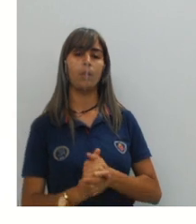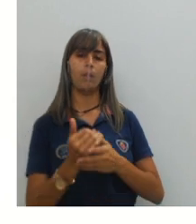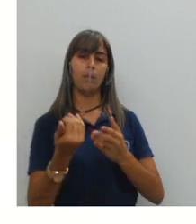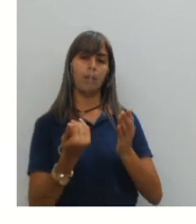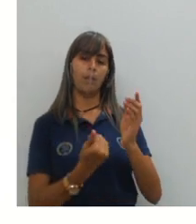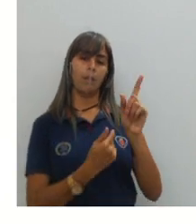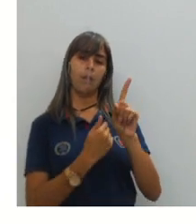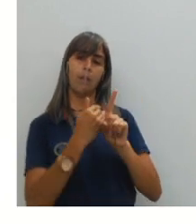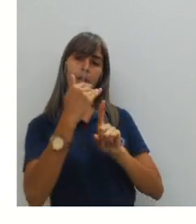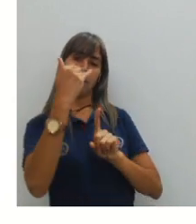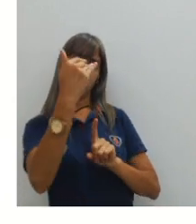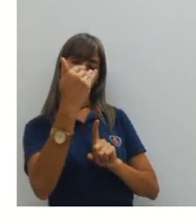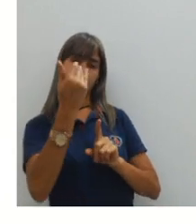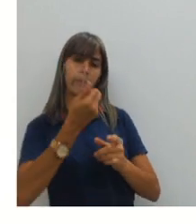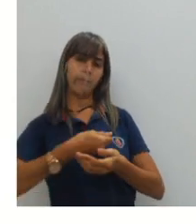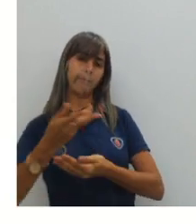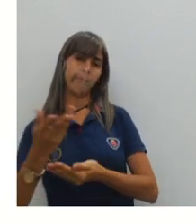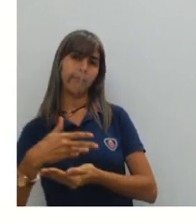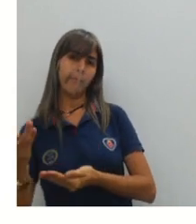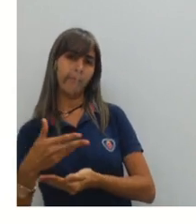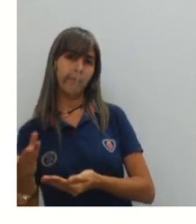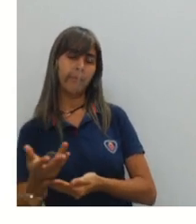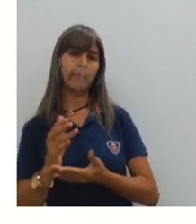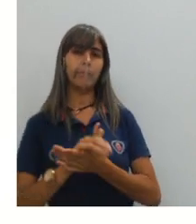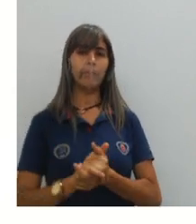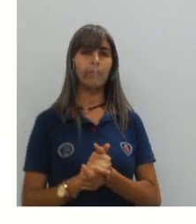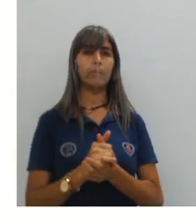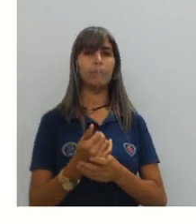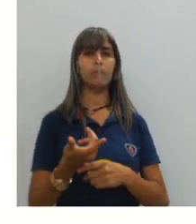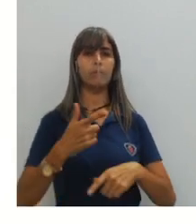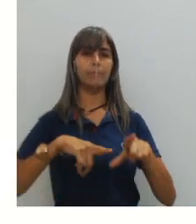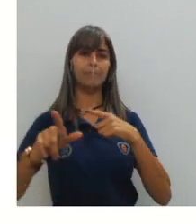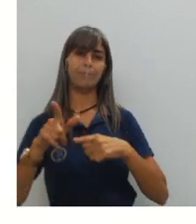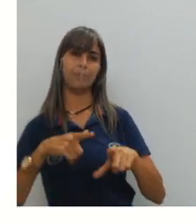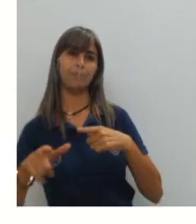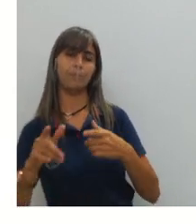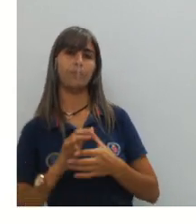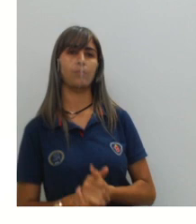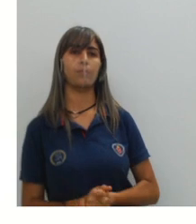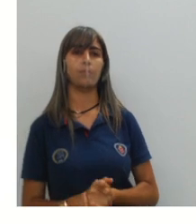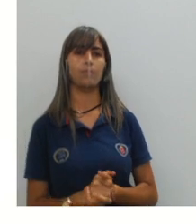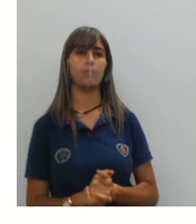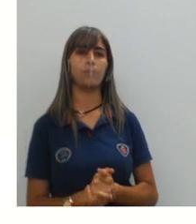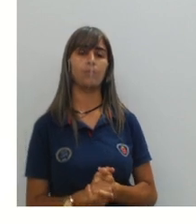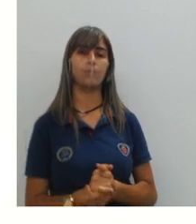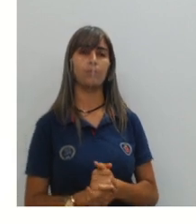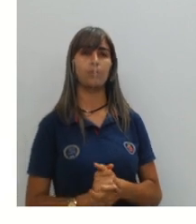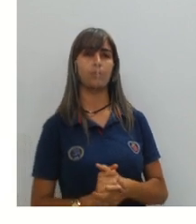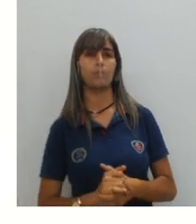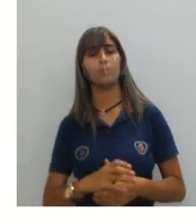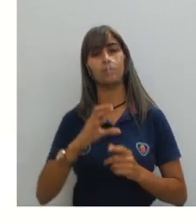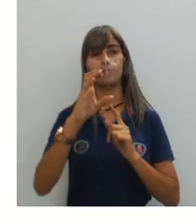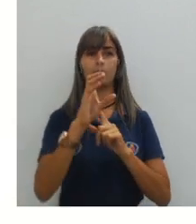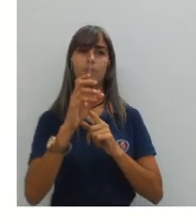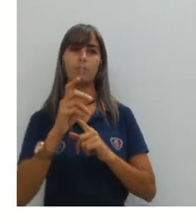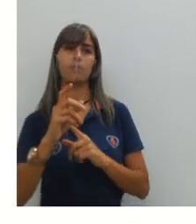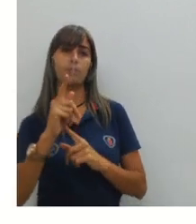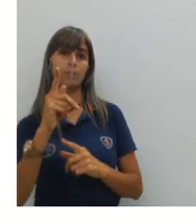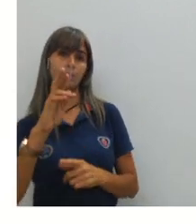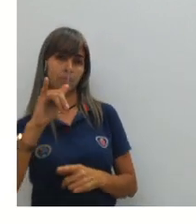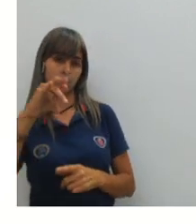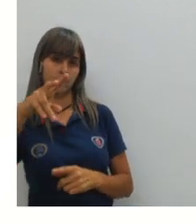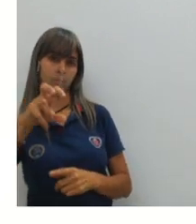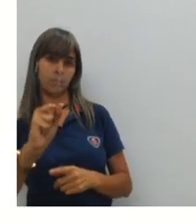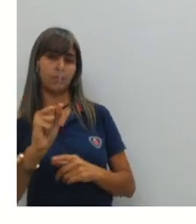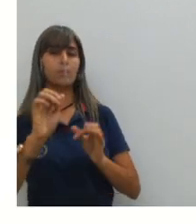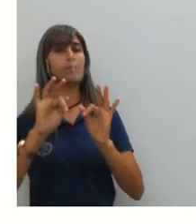da fragmentação da produção com a racionalização do trabalho. Vou até marcar a resposta já, viu, gente? O privilégio de funcionários familiarizados com